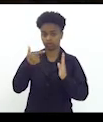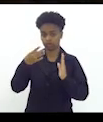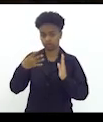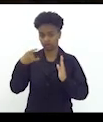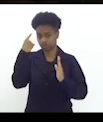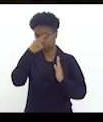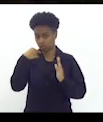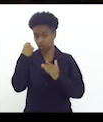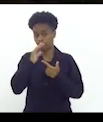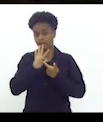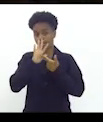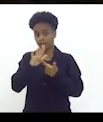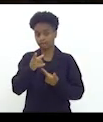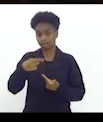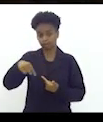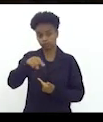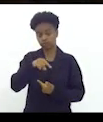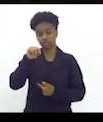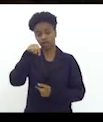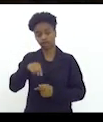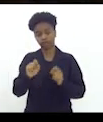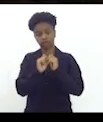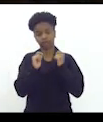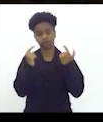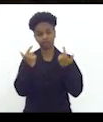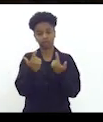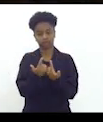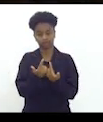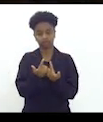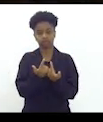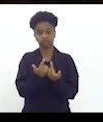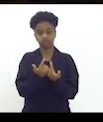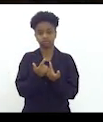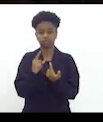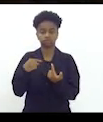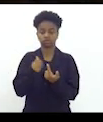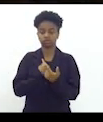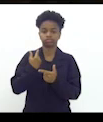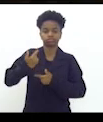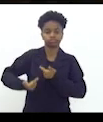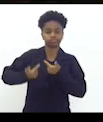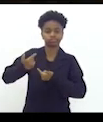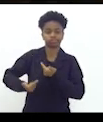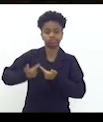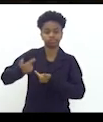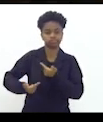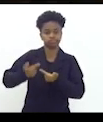também que a nossa Assembleia Legislativa é absolutamente produtiva